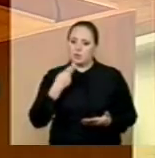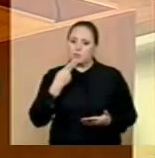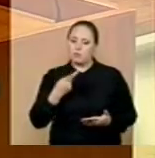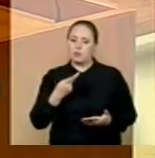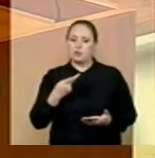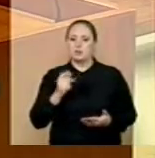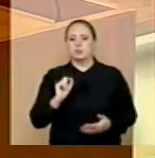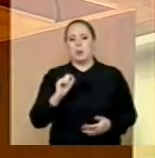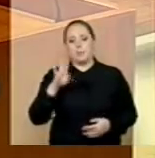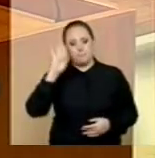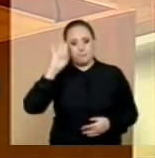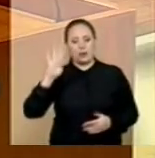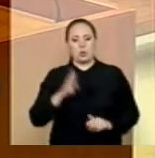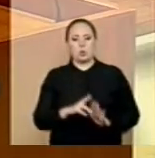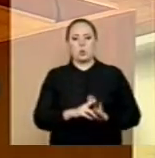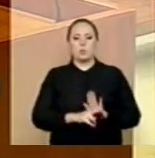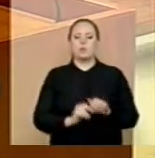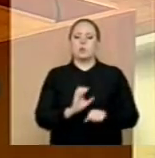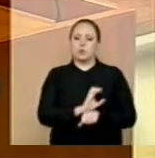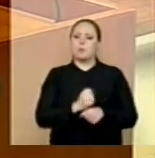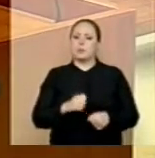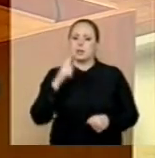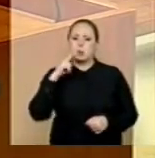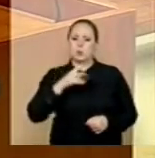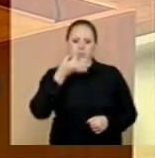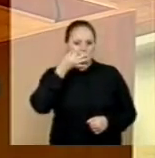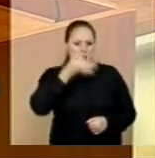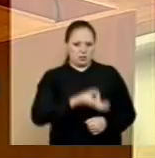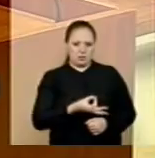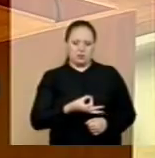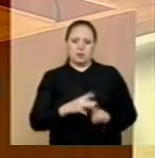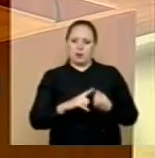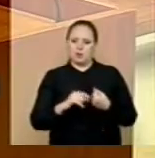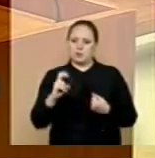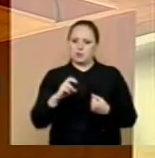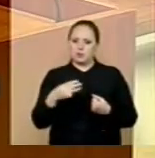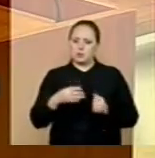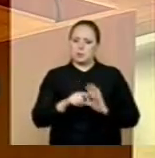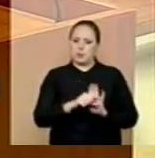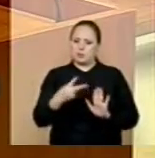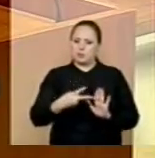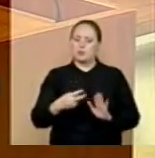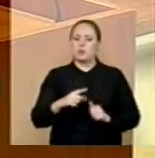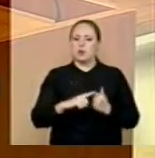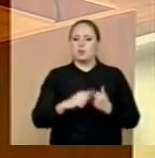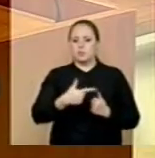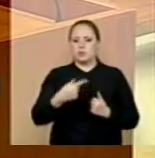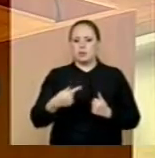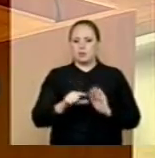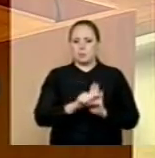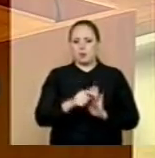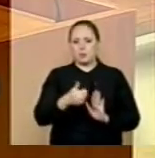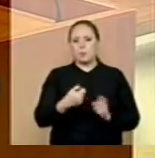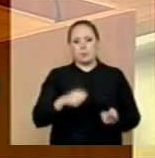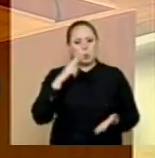das normas constitucionais, ele deve ser levado em consideração. O 53, parágrafo 2º, o 27, parágrafo 1º, deve ser